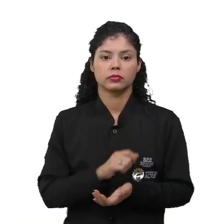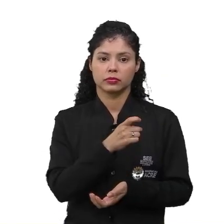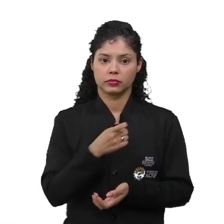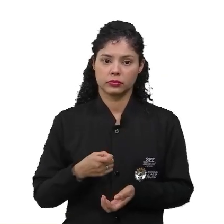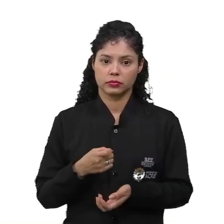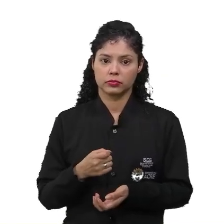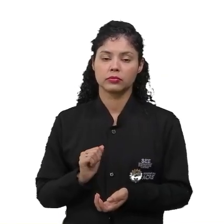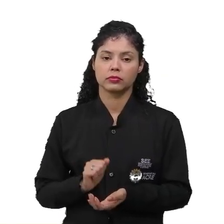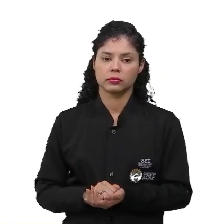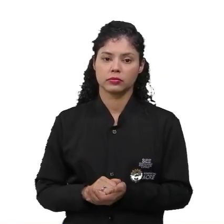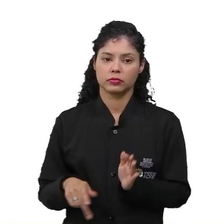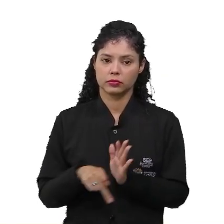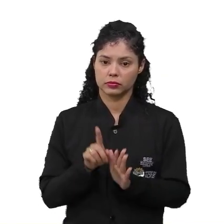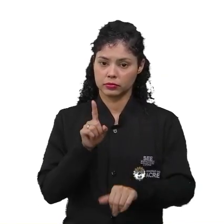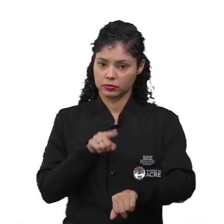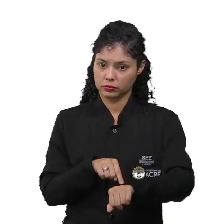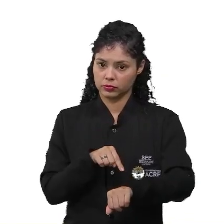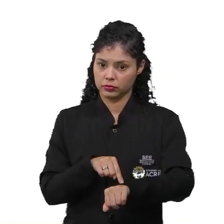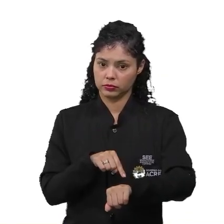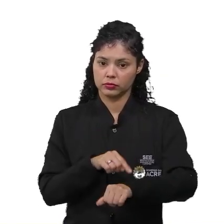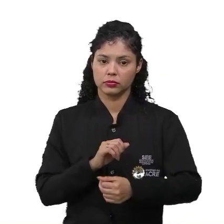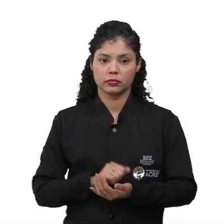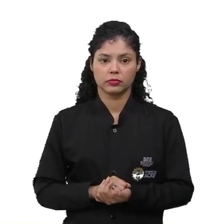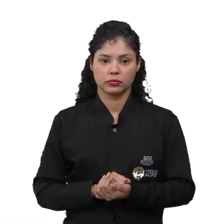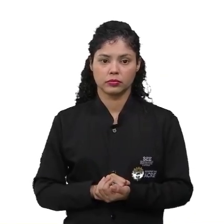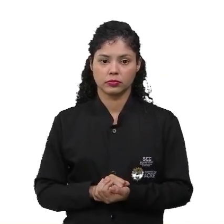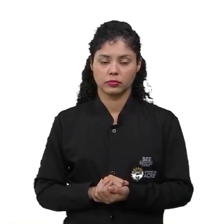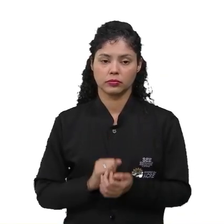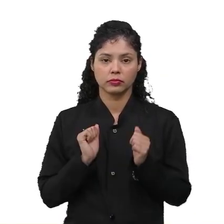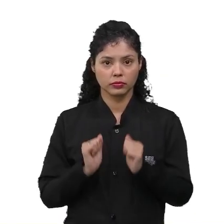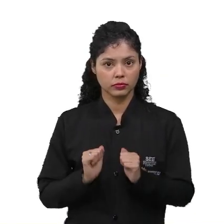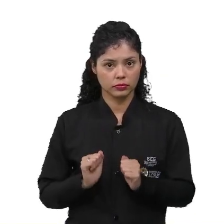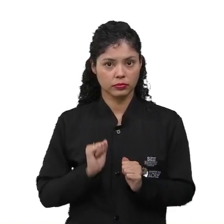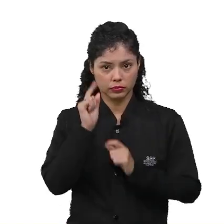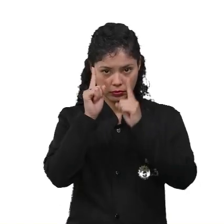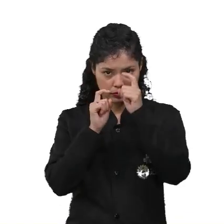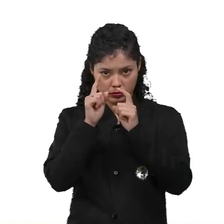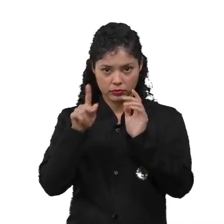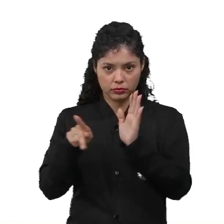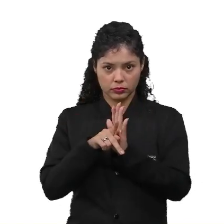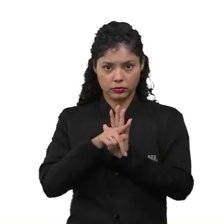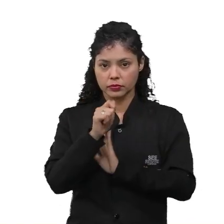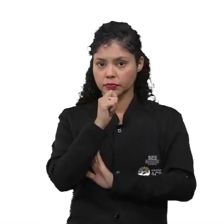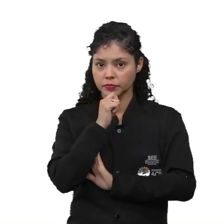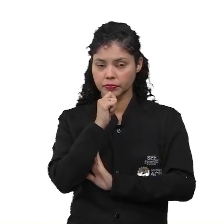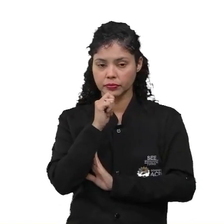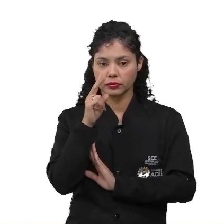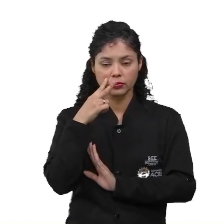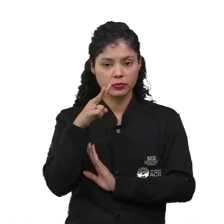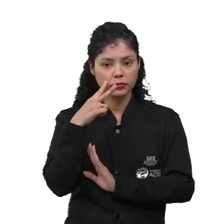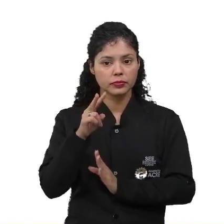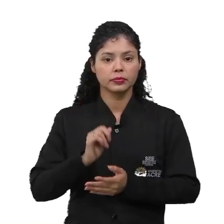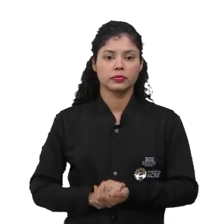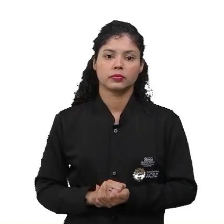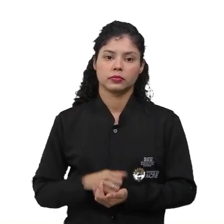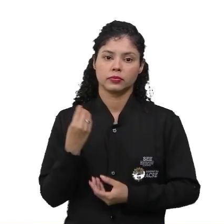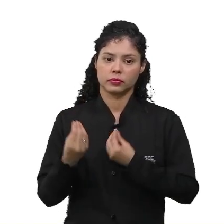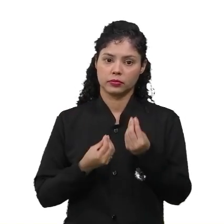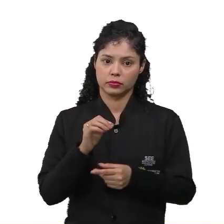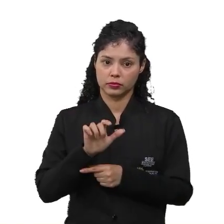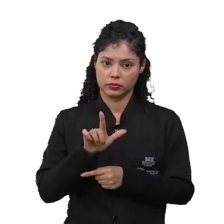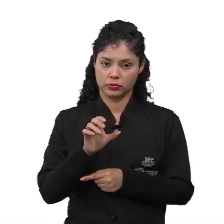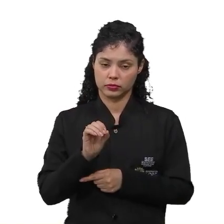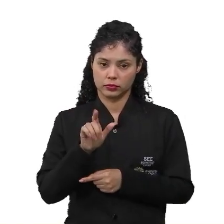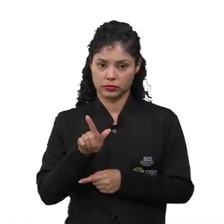uma população em determinado tempo. Nós podemos expressar o y, como nós já vimos, como log